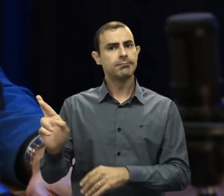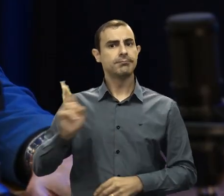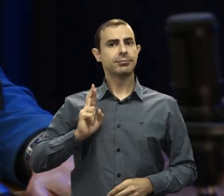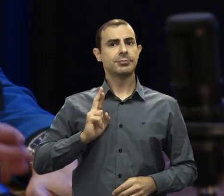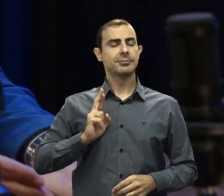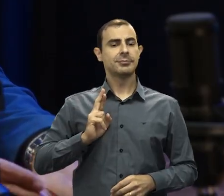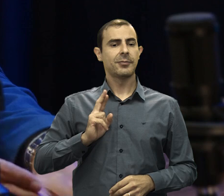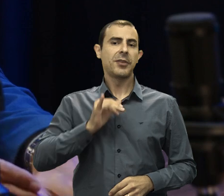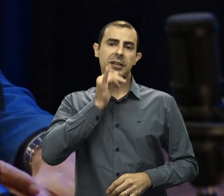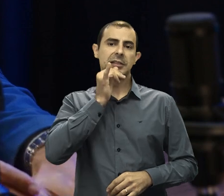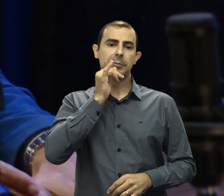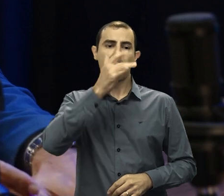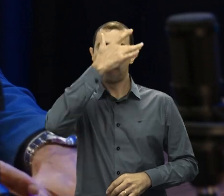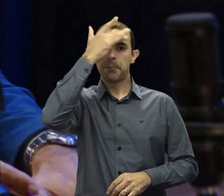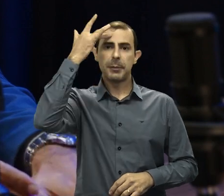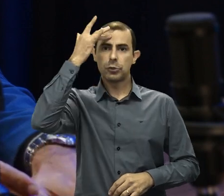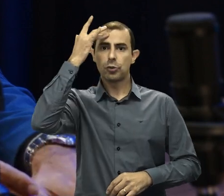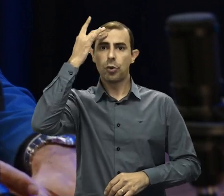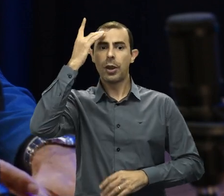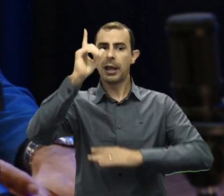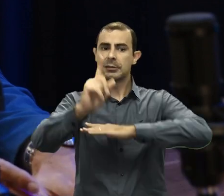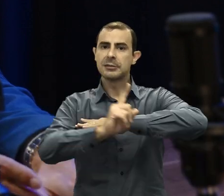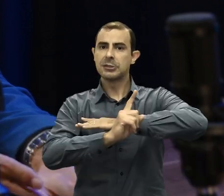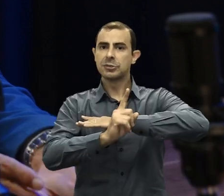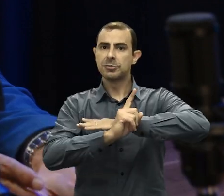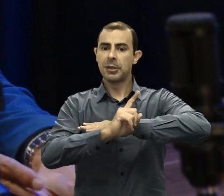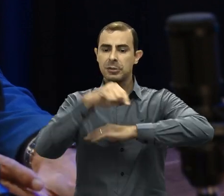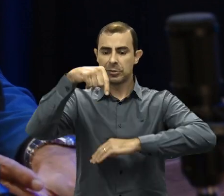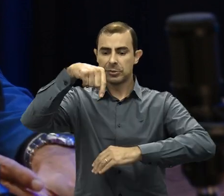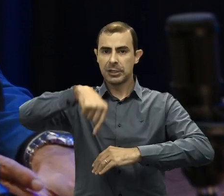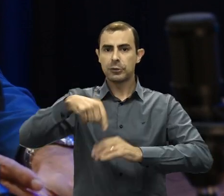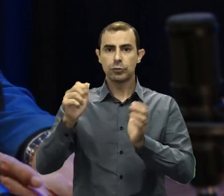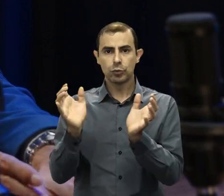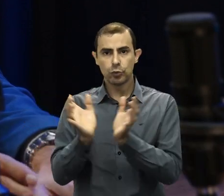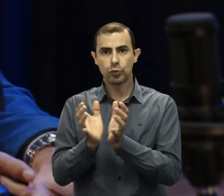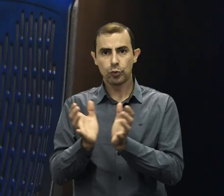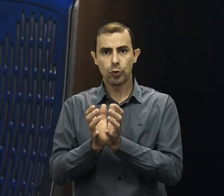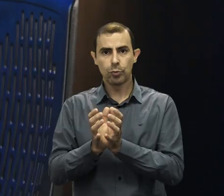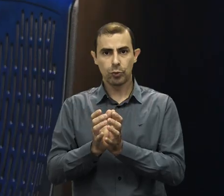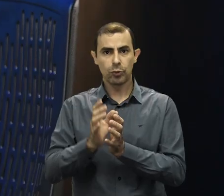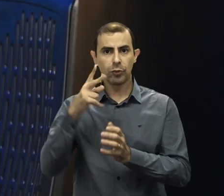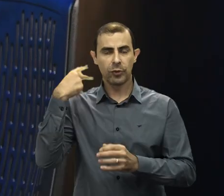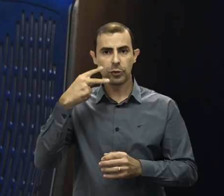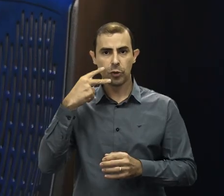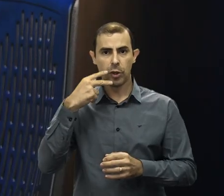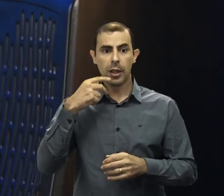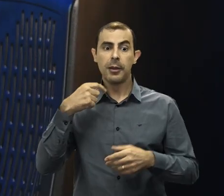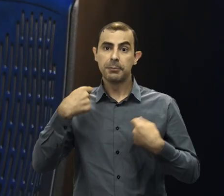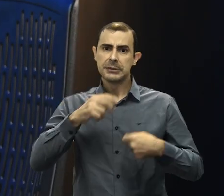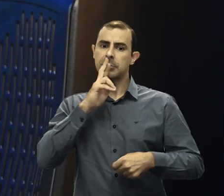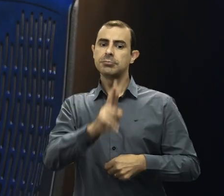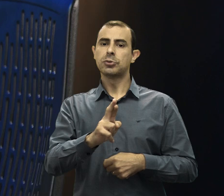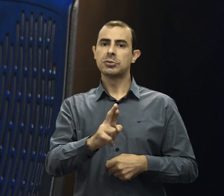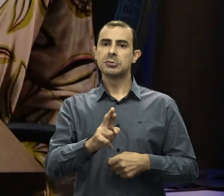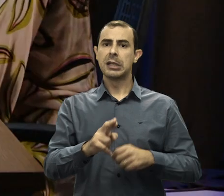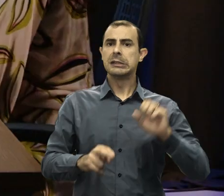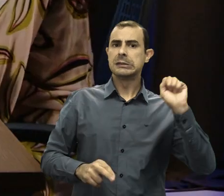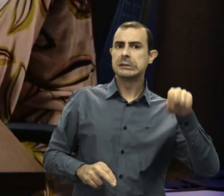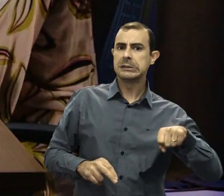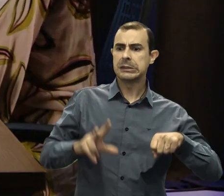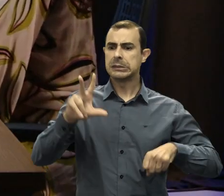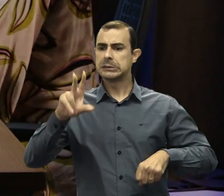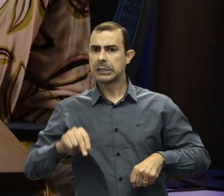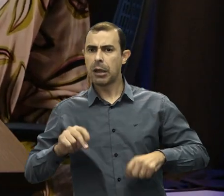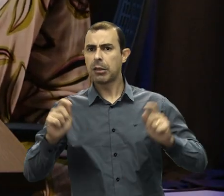pessoa que entra com uma demanda no gabinete, ela tem que sair pelo menos com não. Ela não pode ficar no vácuo. Sim, não, será que deu?